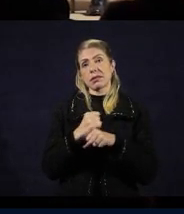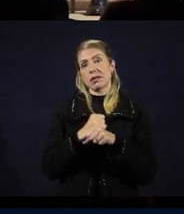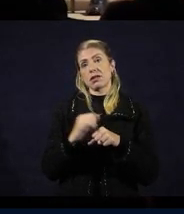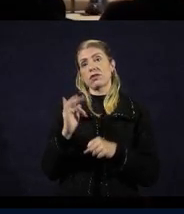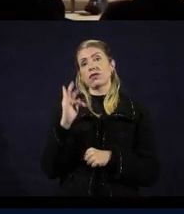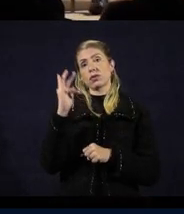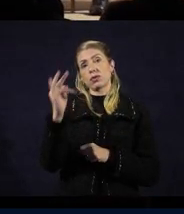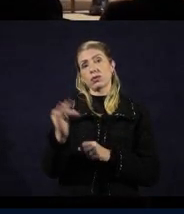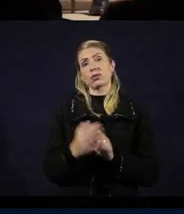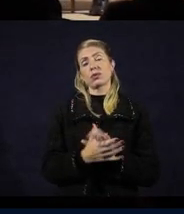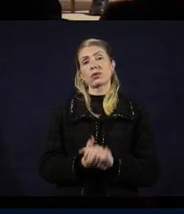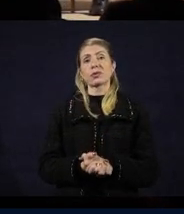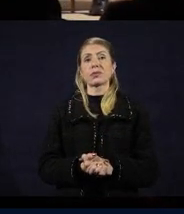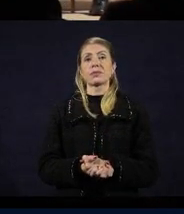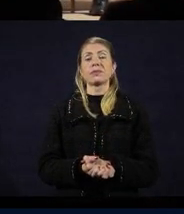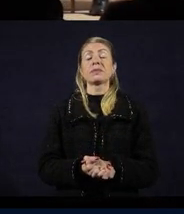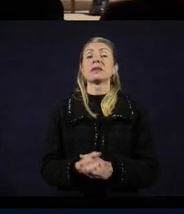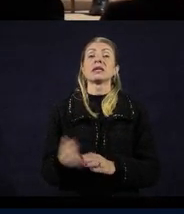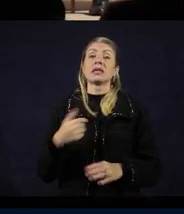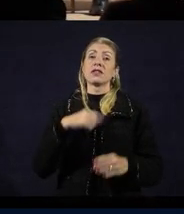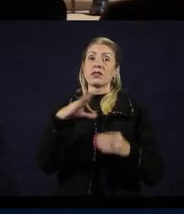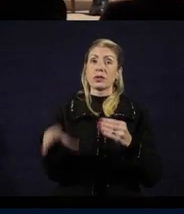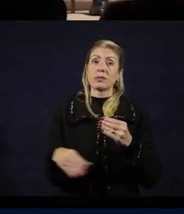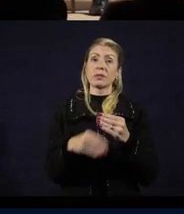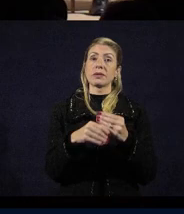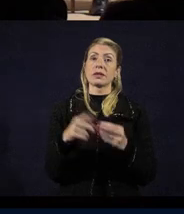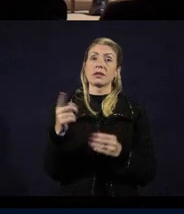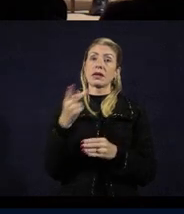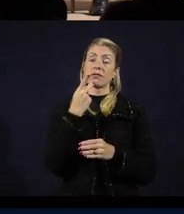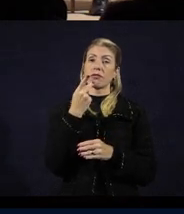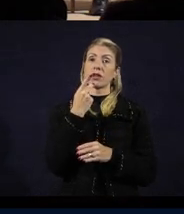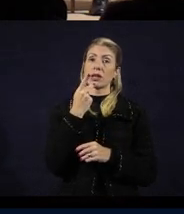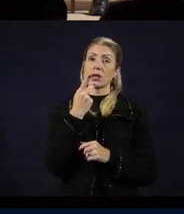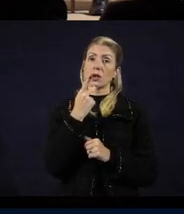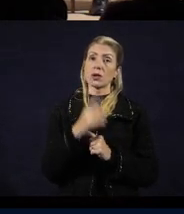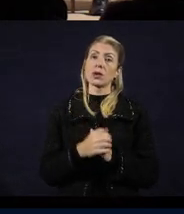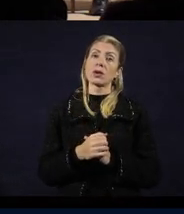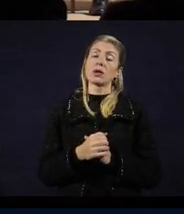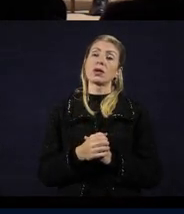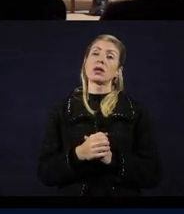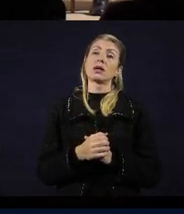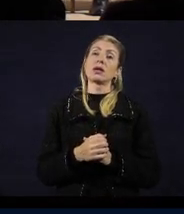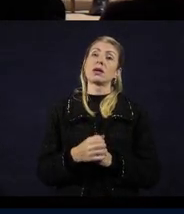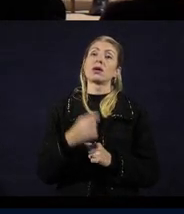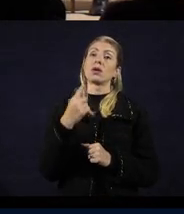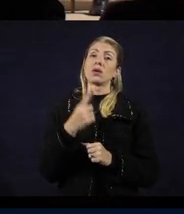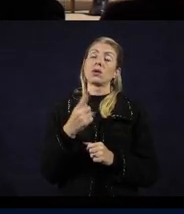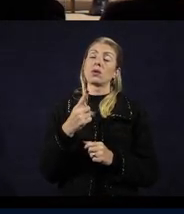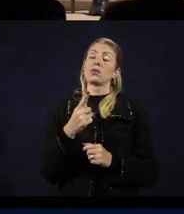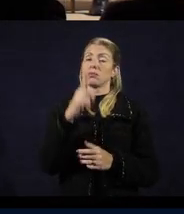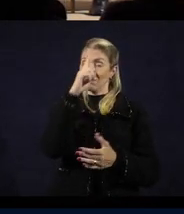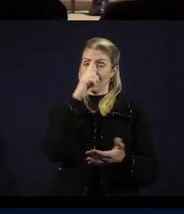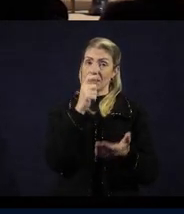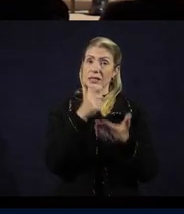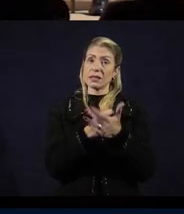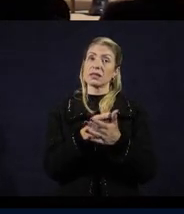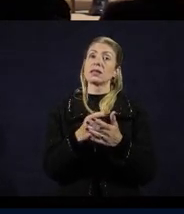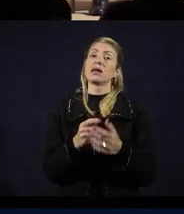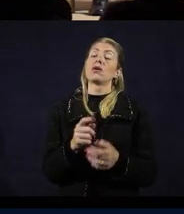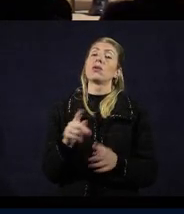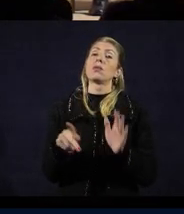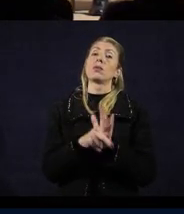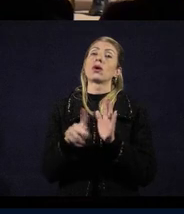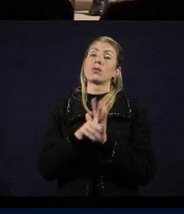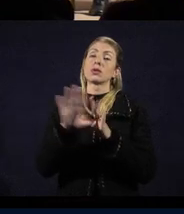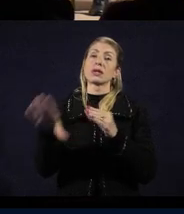permite só complementar uma coisa muito inteligente que falou o Ivo acho que é um dos fatores que foi decisivo para esse incremento no preço